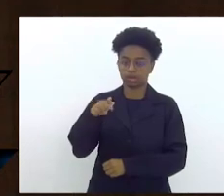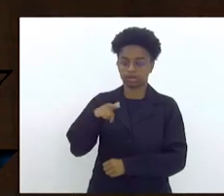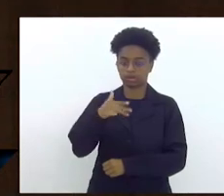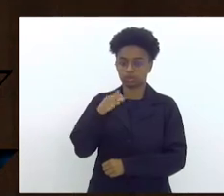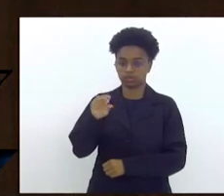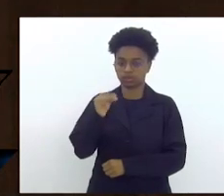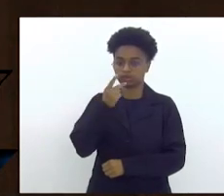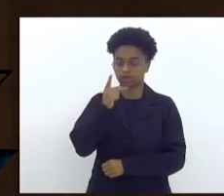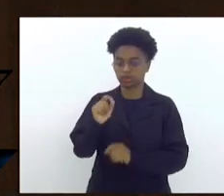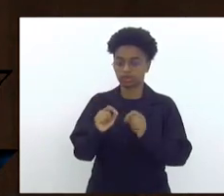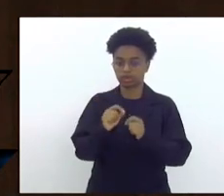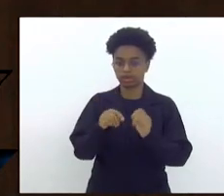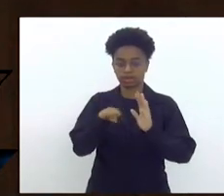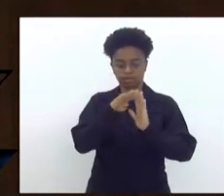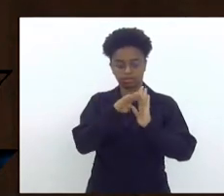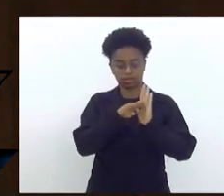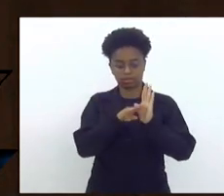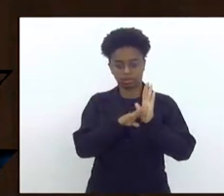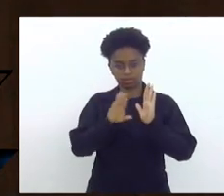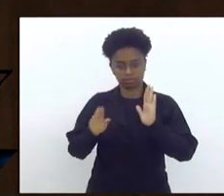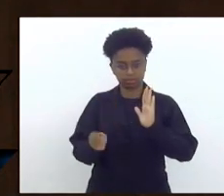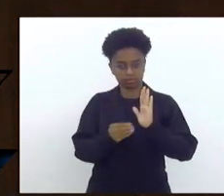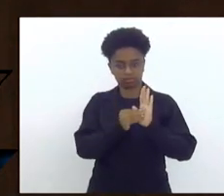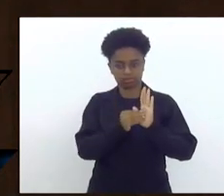trabalho às ordens